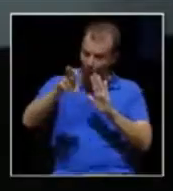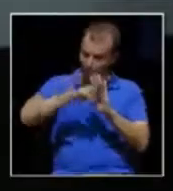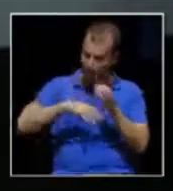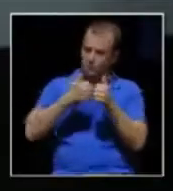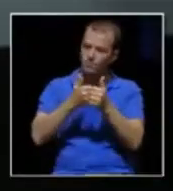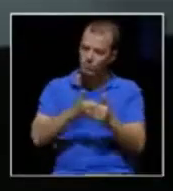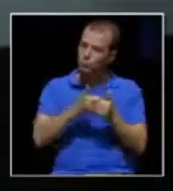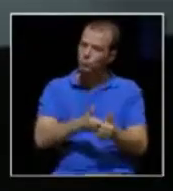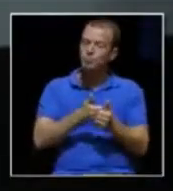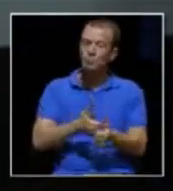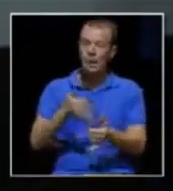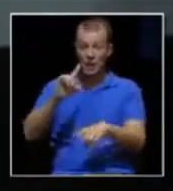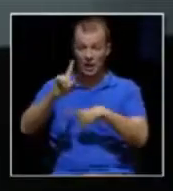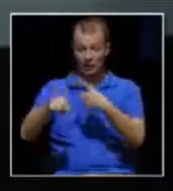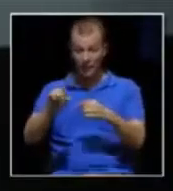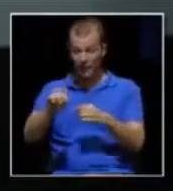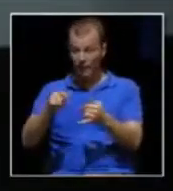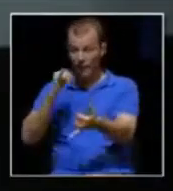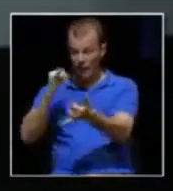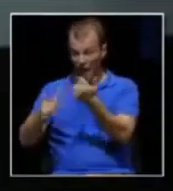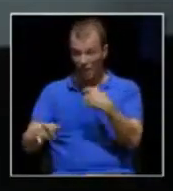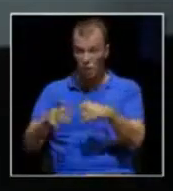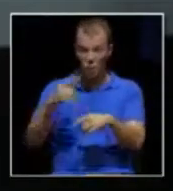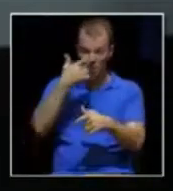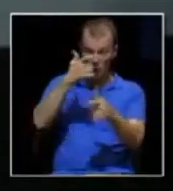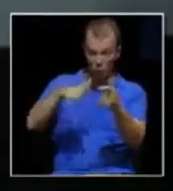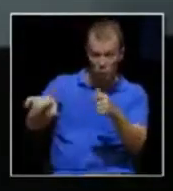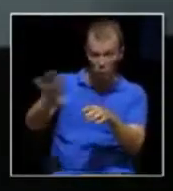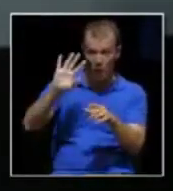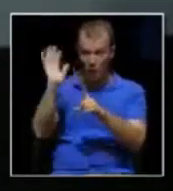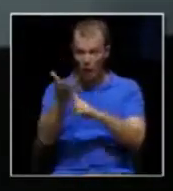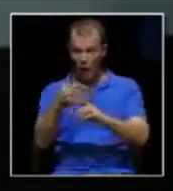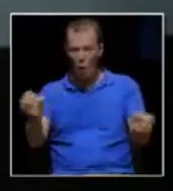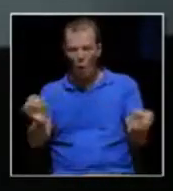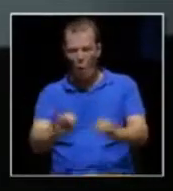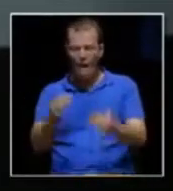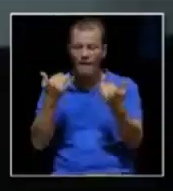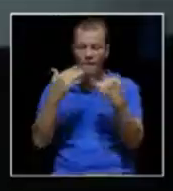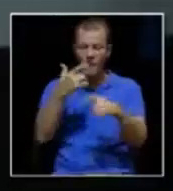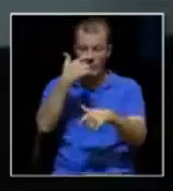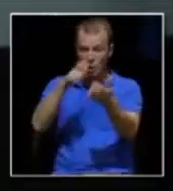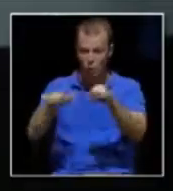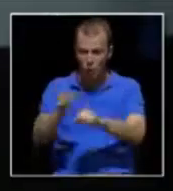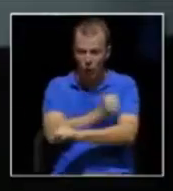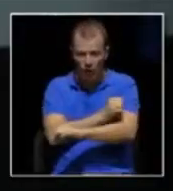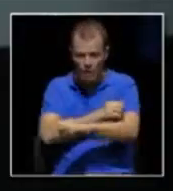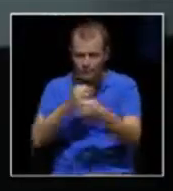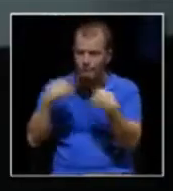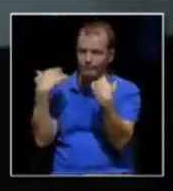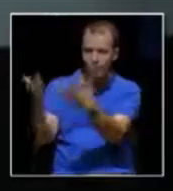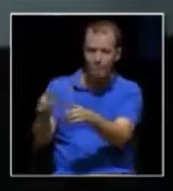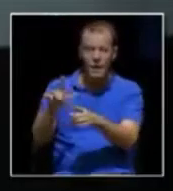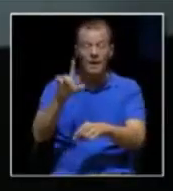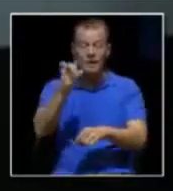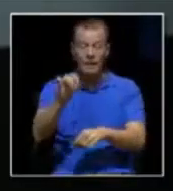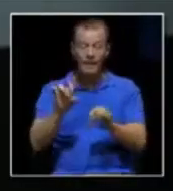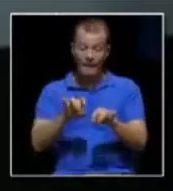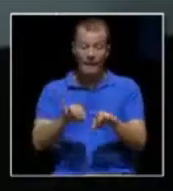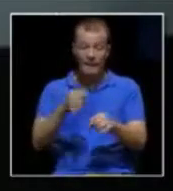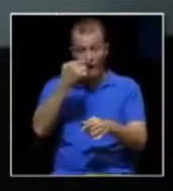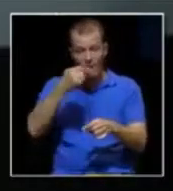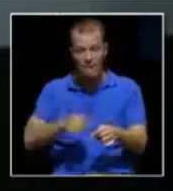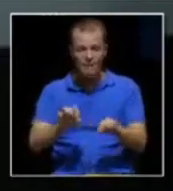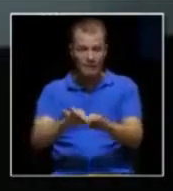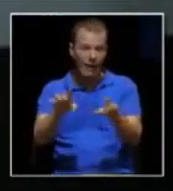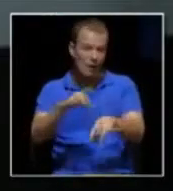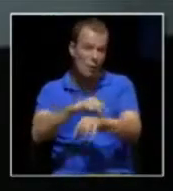cumpridos e que não haverá riscos para as pessoas e para o ambiente, informando sempre os moradores e procurando evitar algumas falhas que aconteceram nas obras